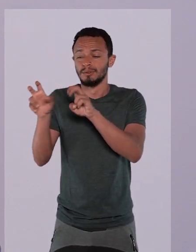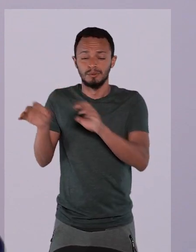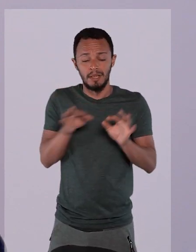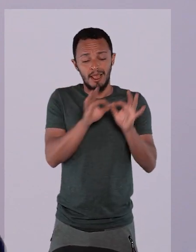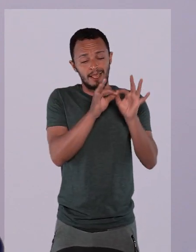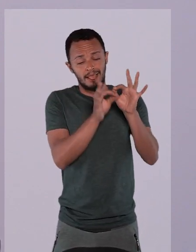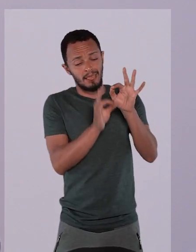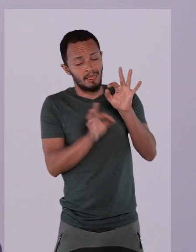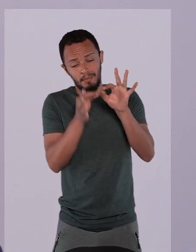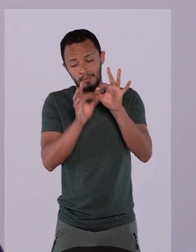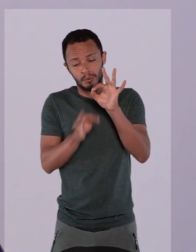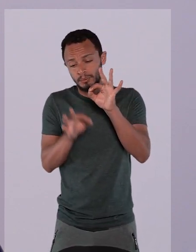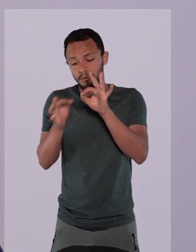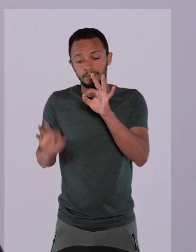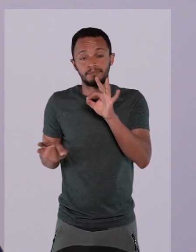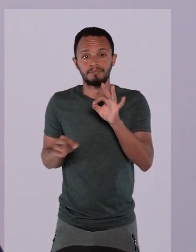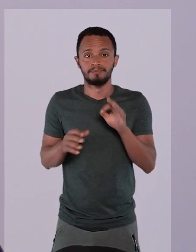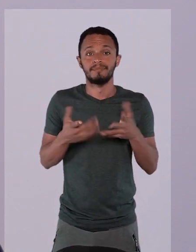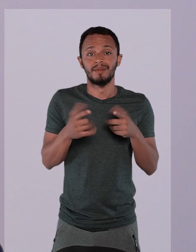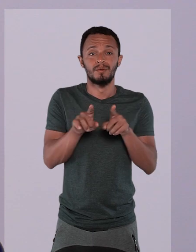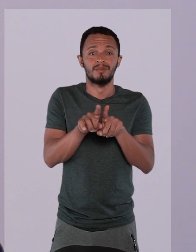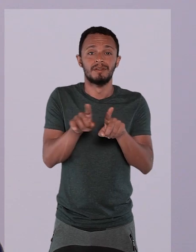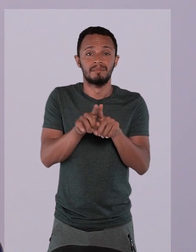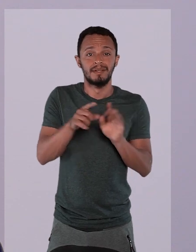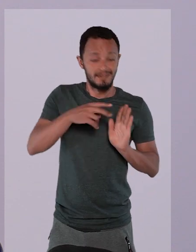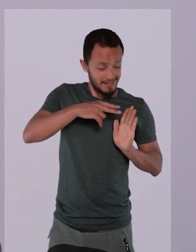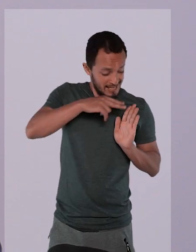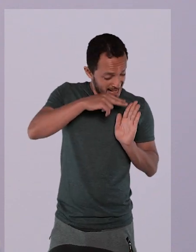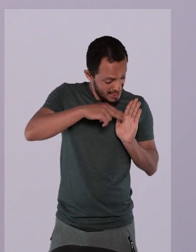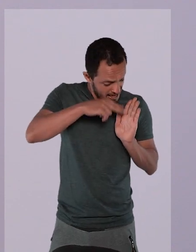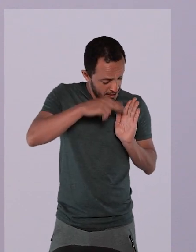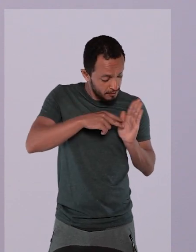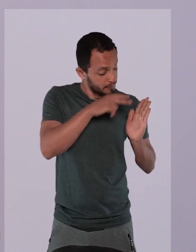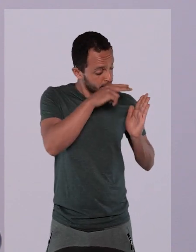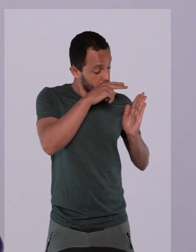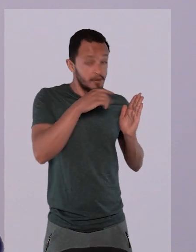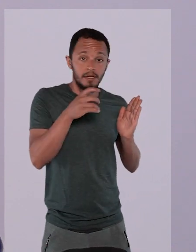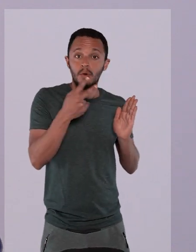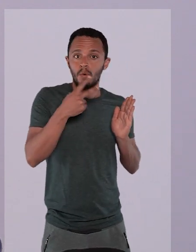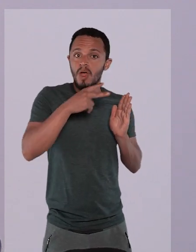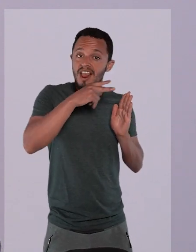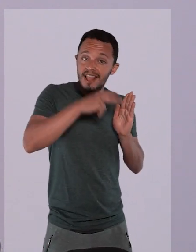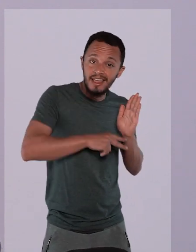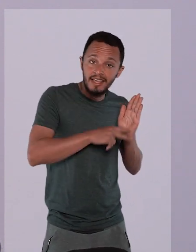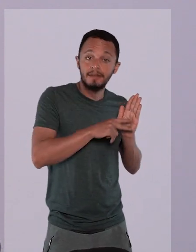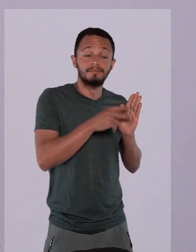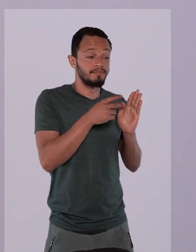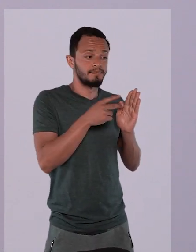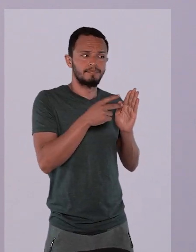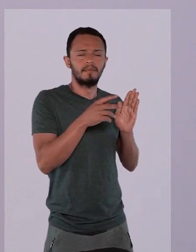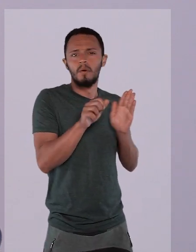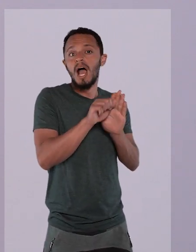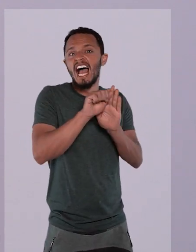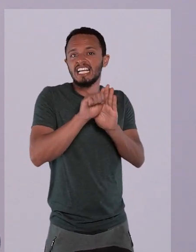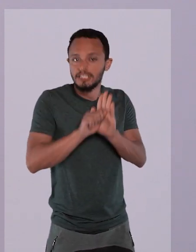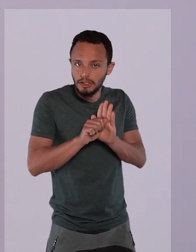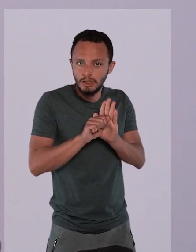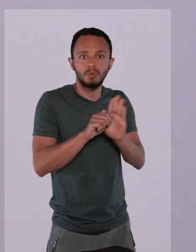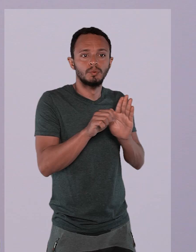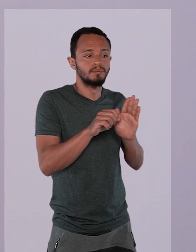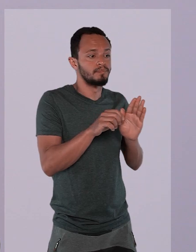né? E como eu leio muito, né, eu resolvi escrever um livro e revi os artigos originais, e tinha